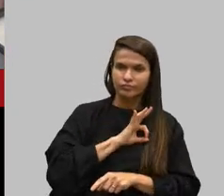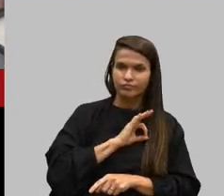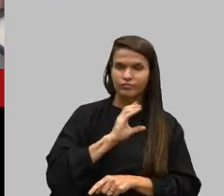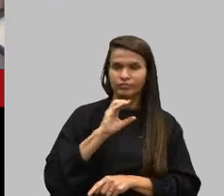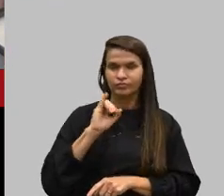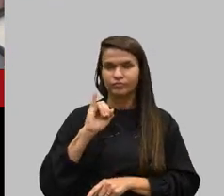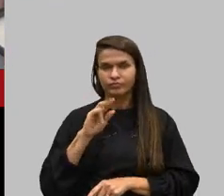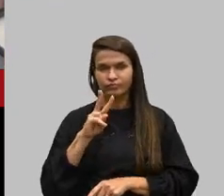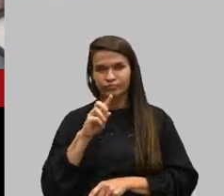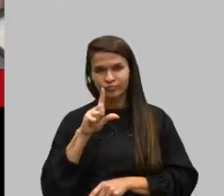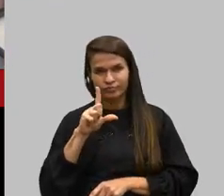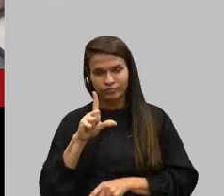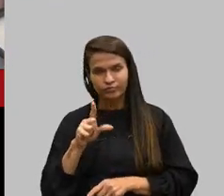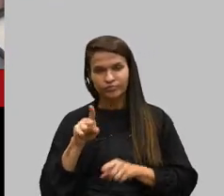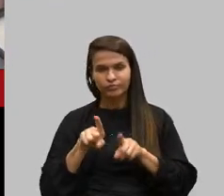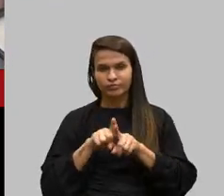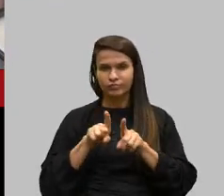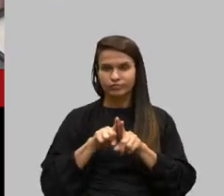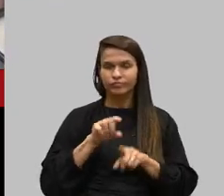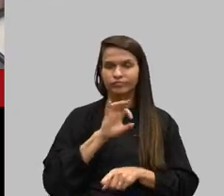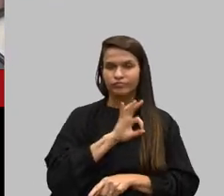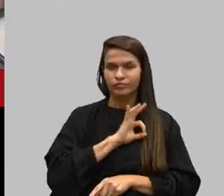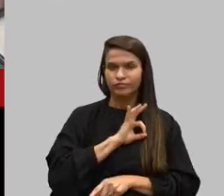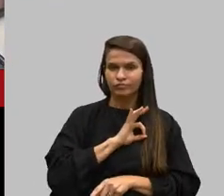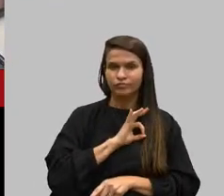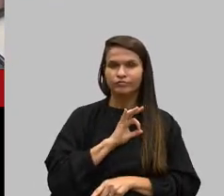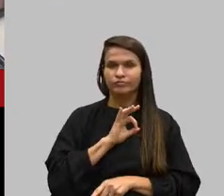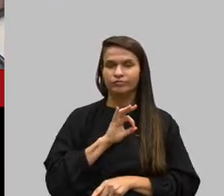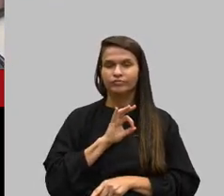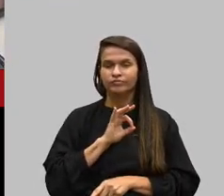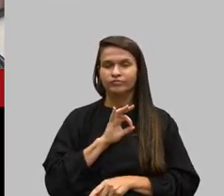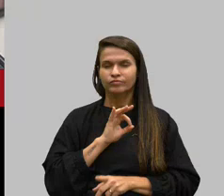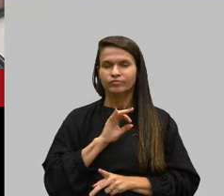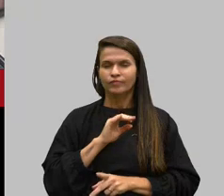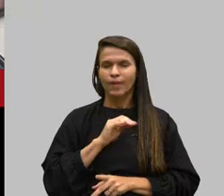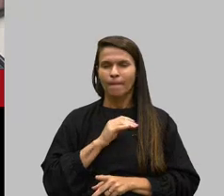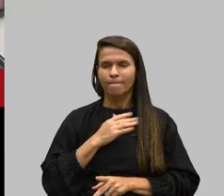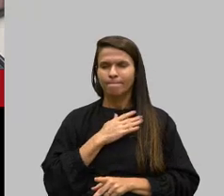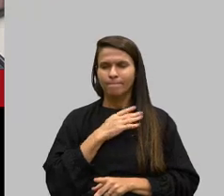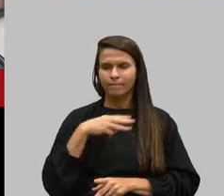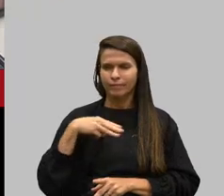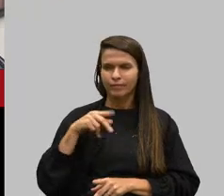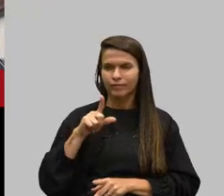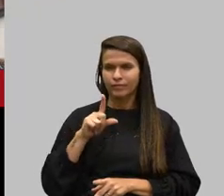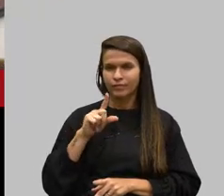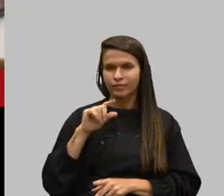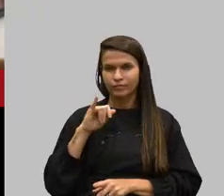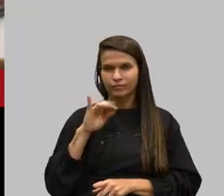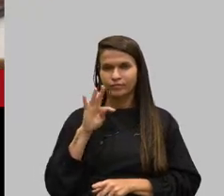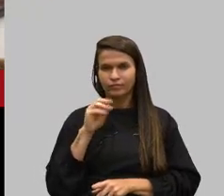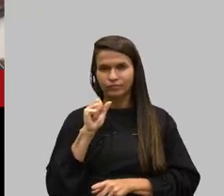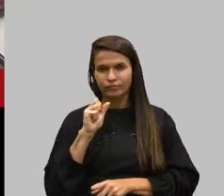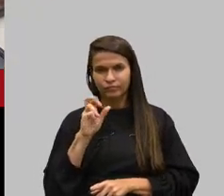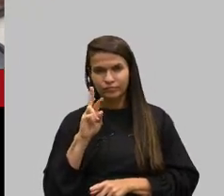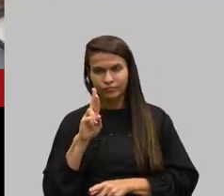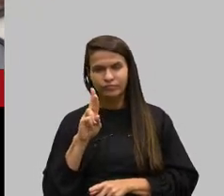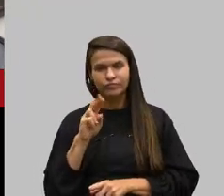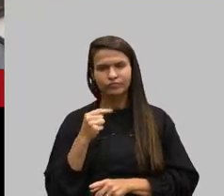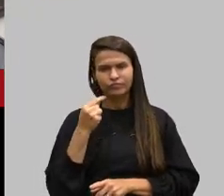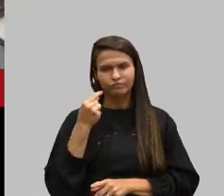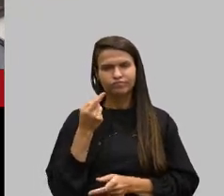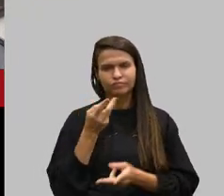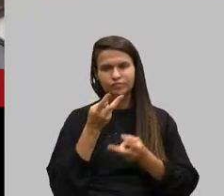militar para que a gente possa repensar na questão da rotina de trabalho dos Pais